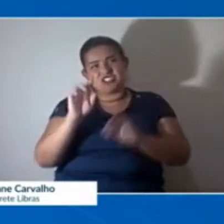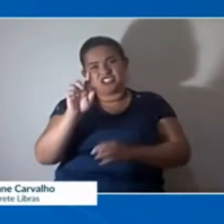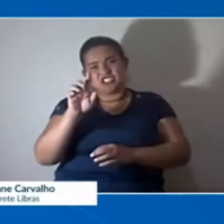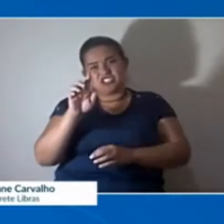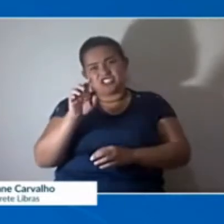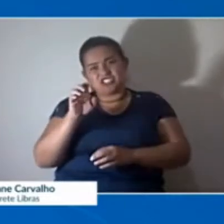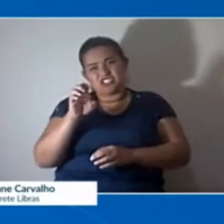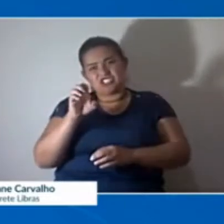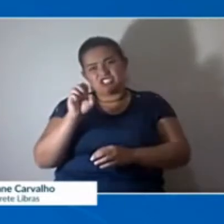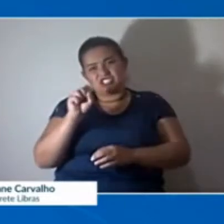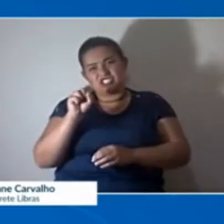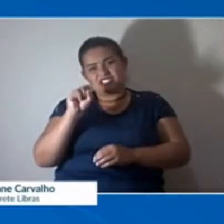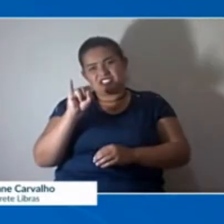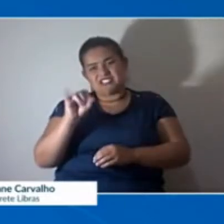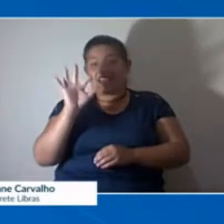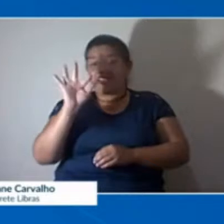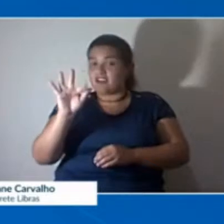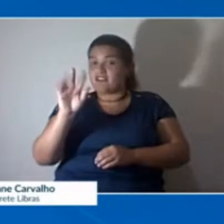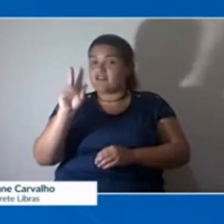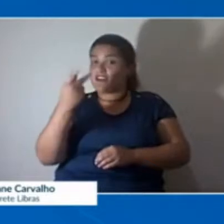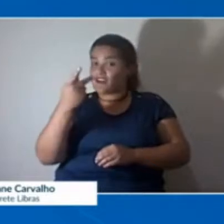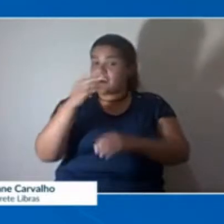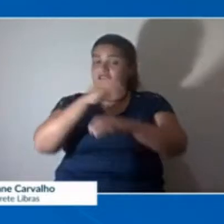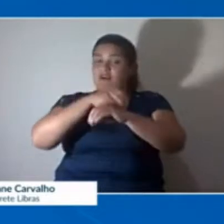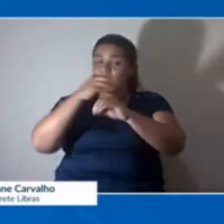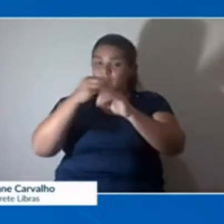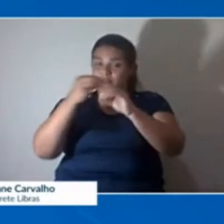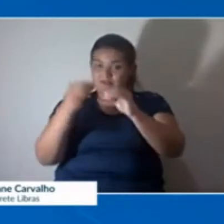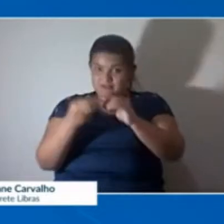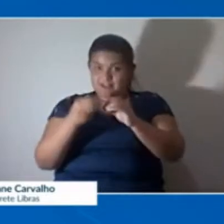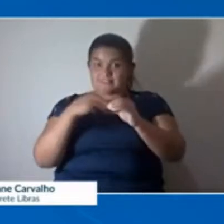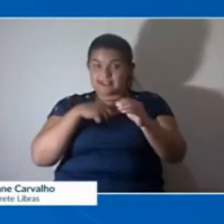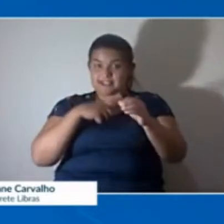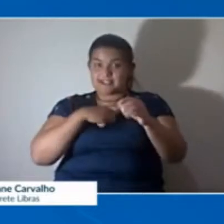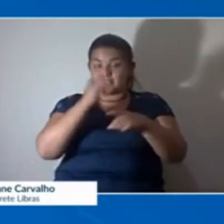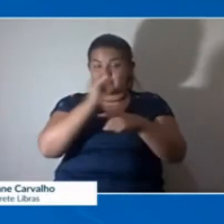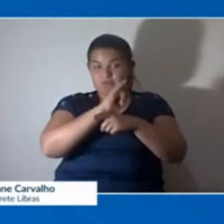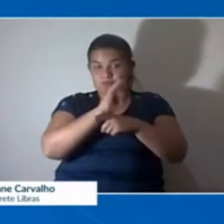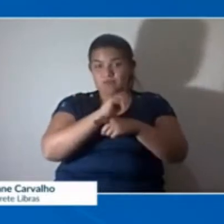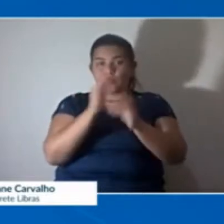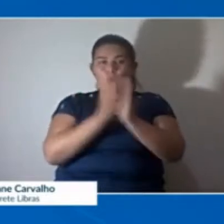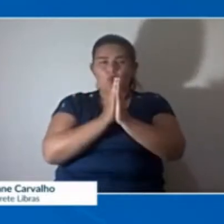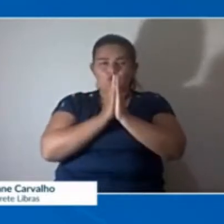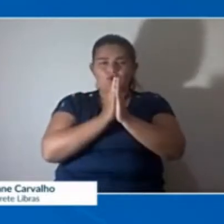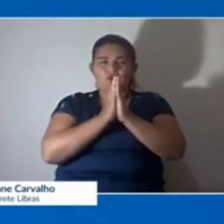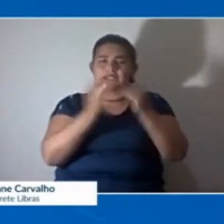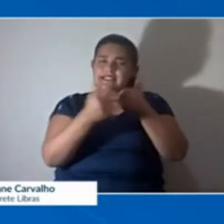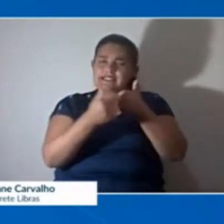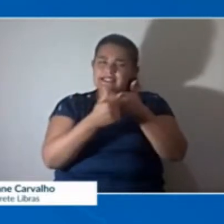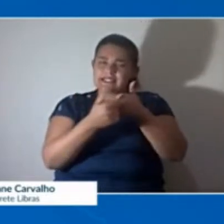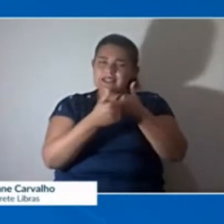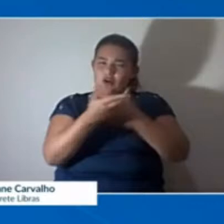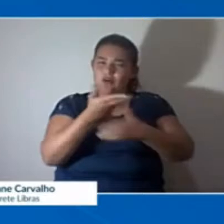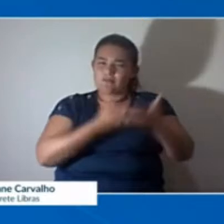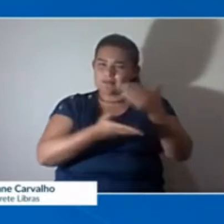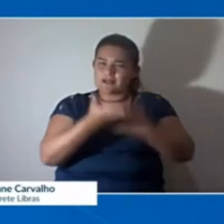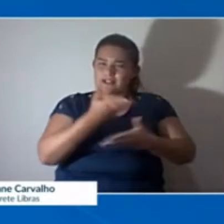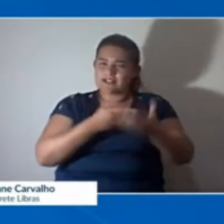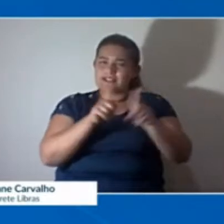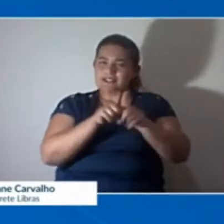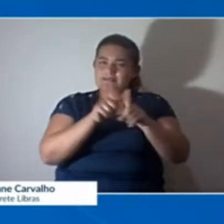GCFHUFG que vai encontrar o nosso canal do YouTube lá. Sigam, por favor, compartilham. E tem um